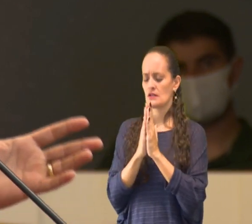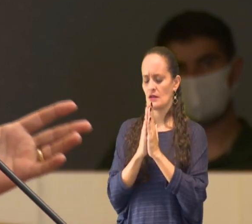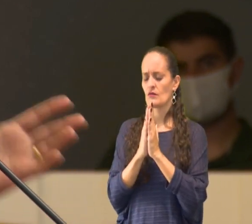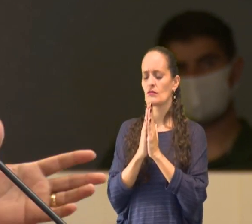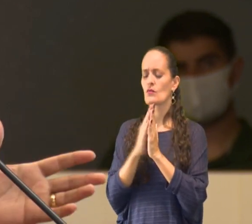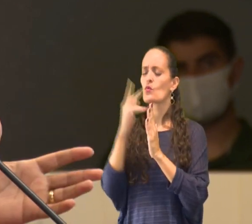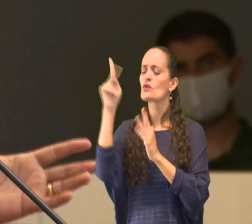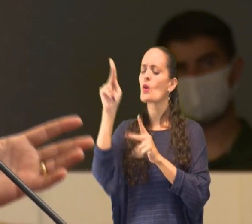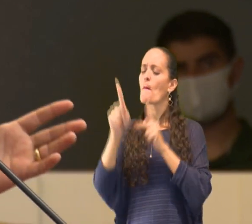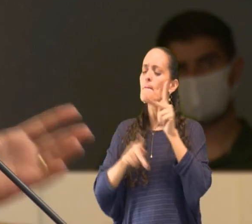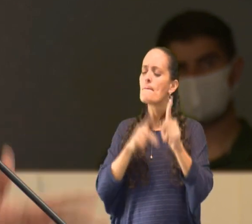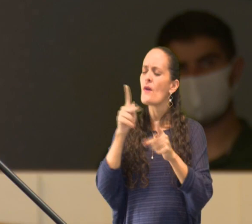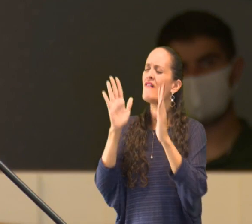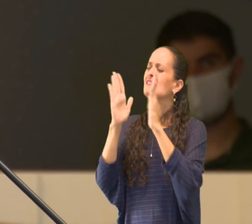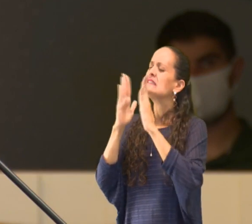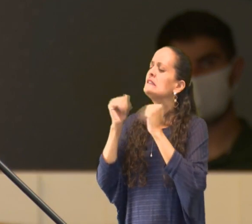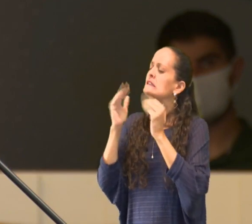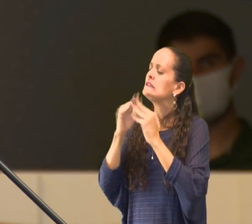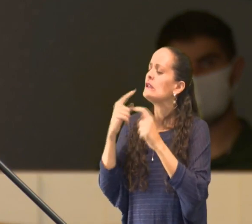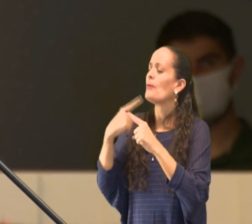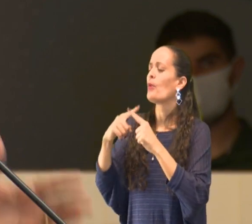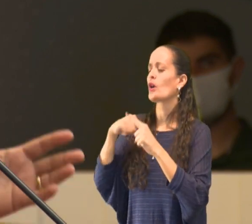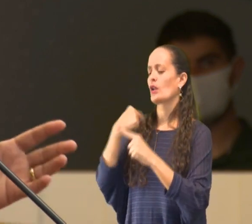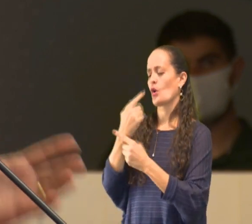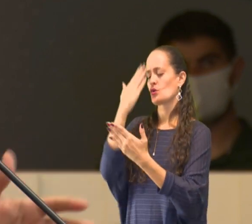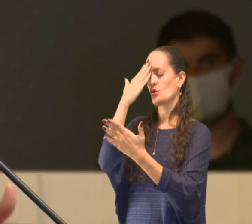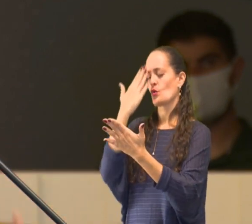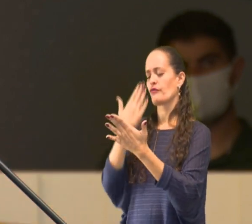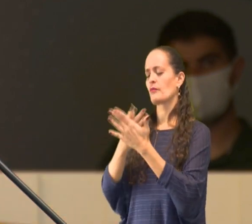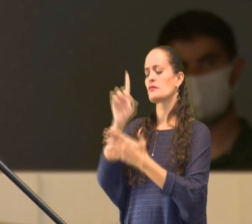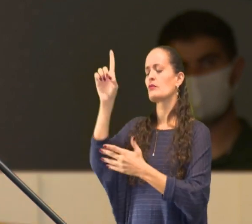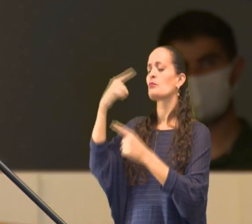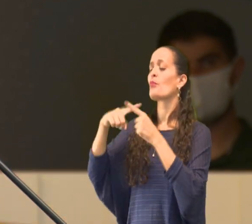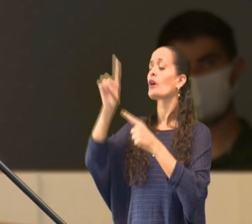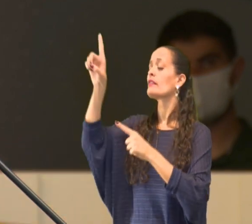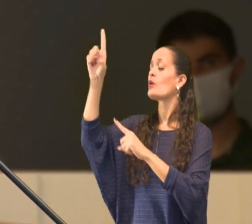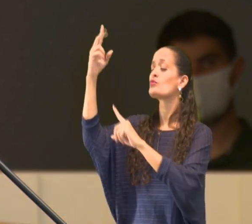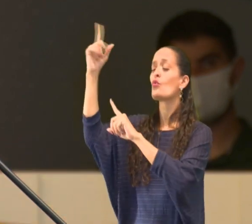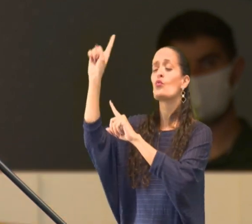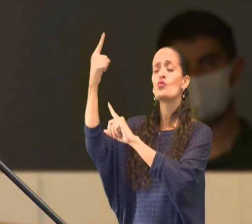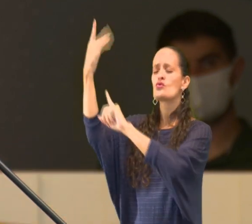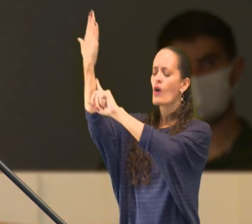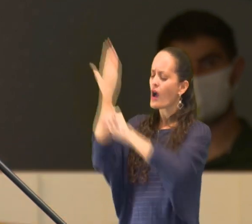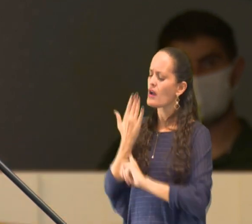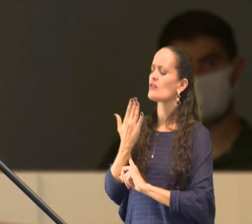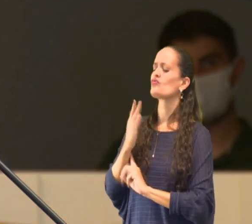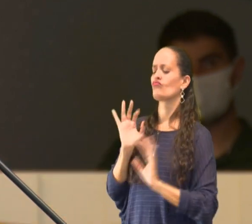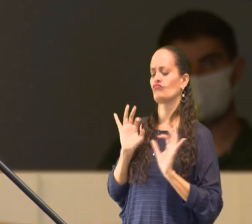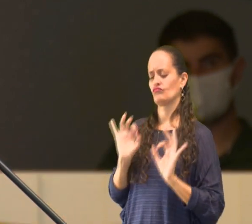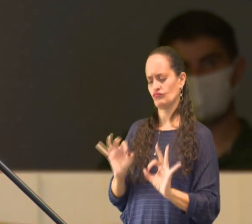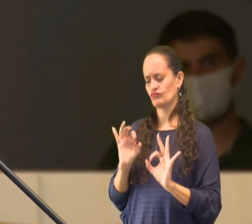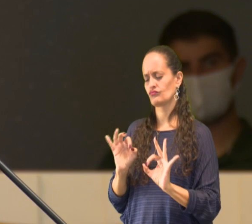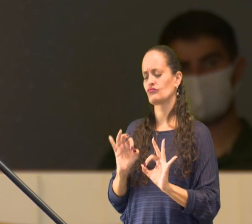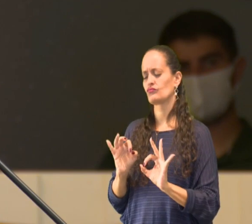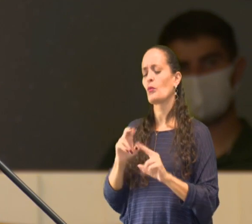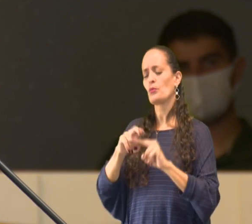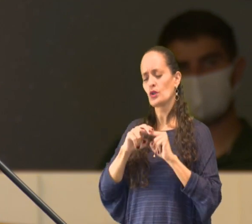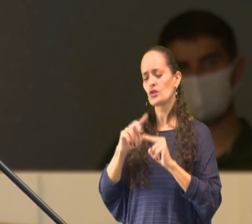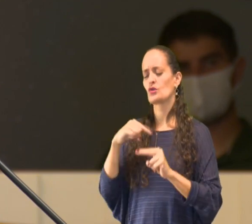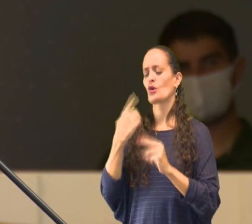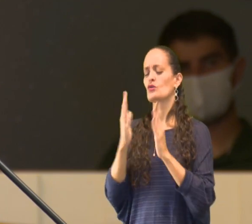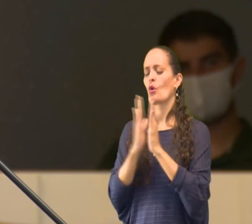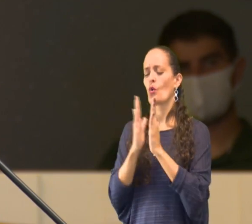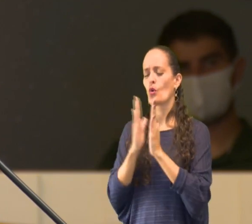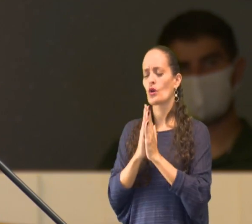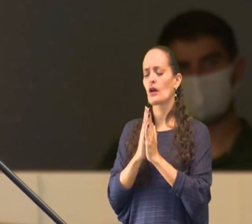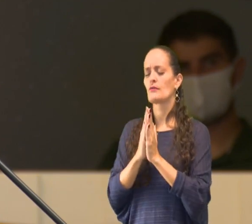teu povo clama porque nós cremos em ti, o nosso socorro está no Senhor, e crendo assim nós fazemos essa oração em nome de